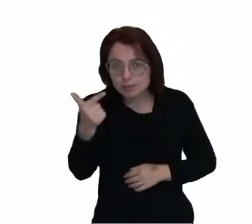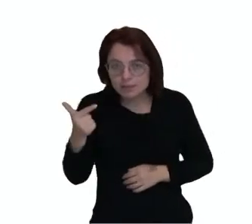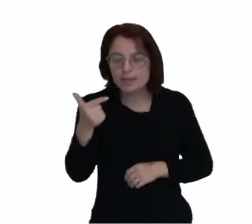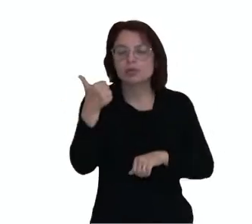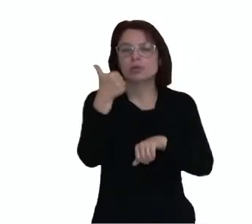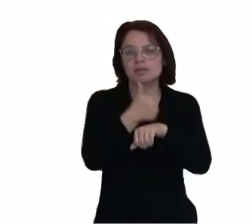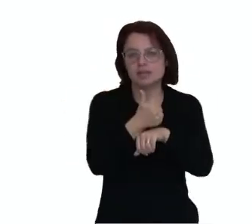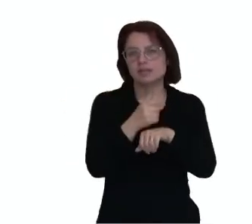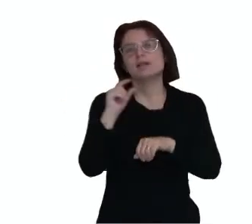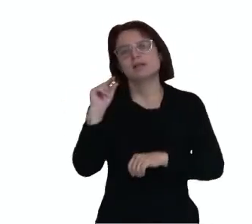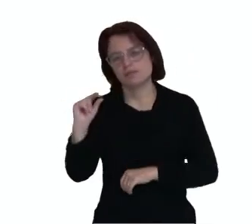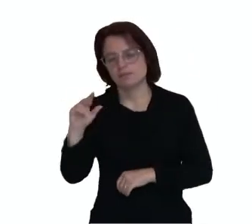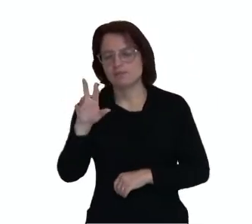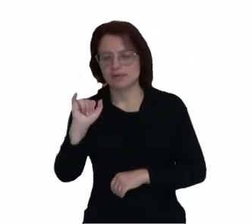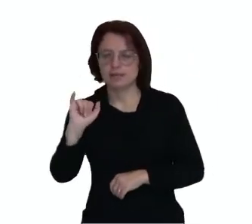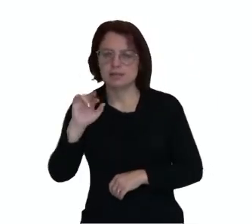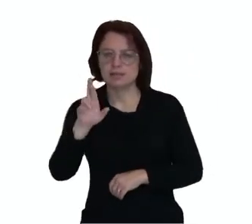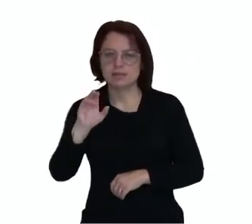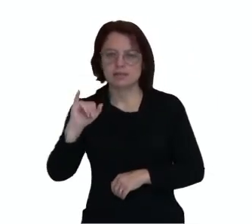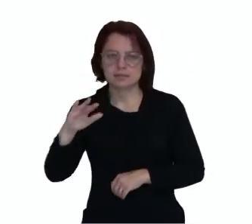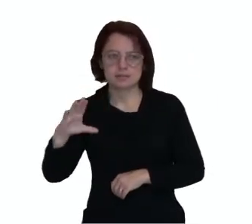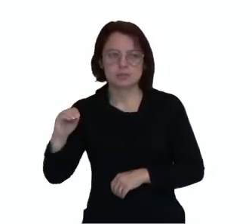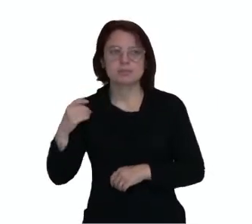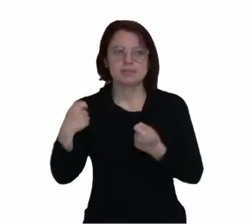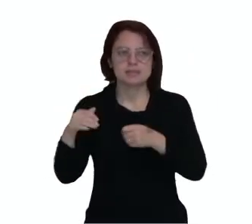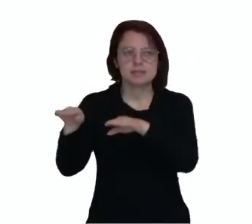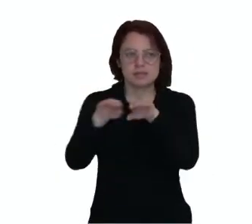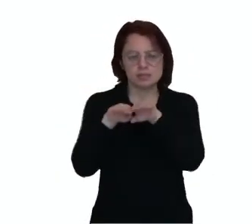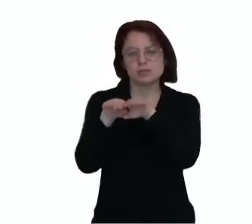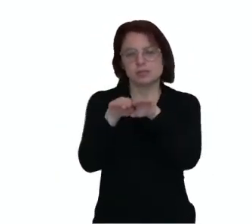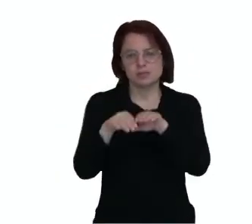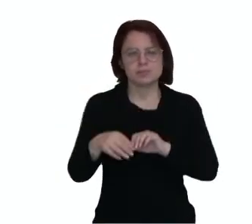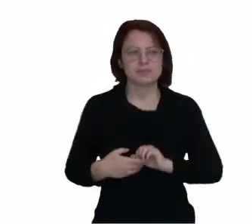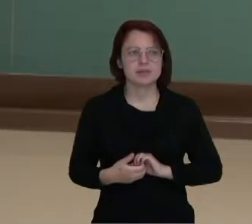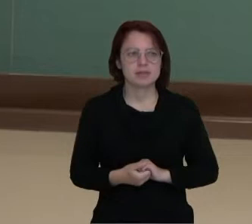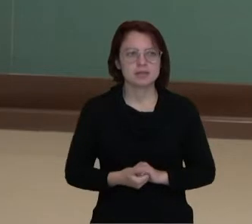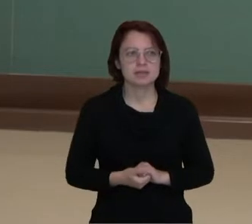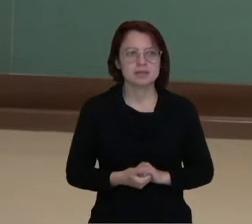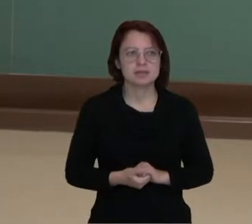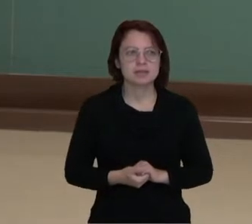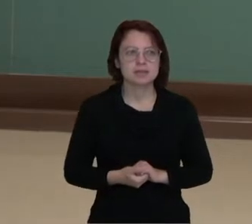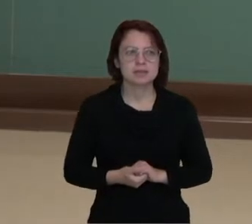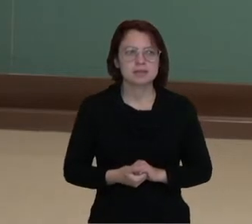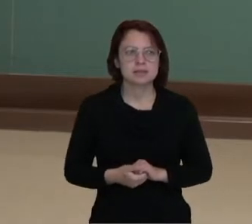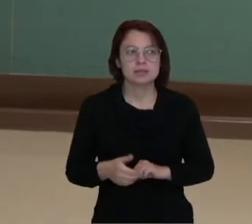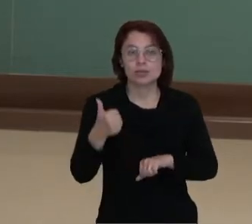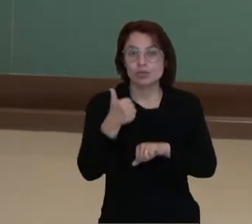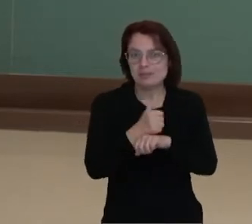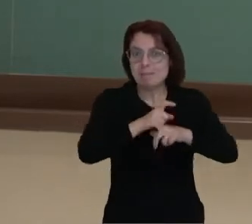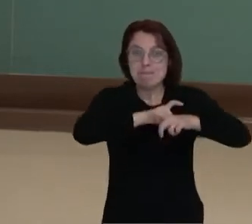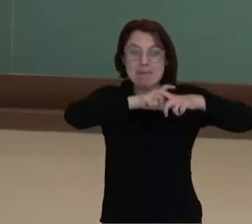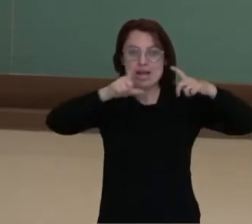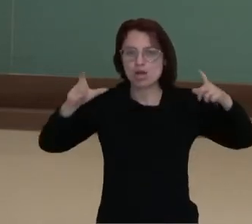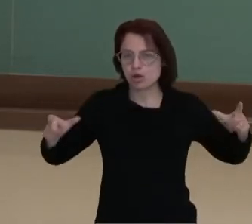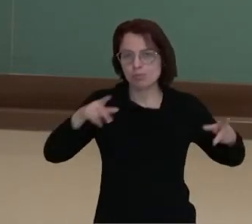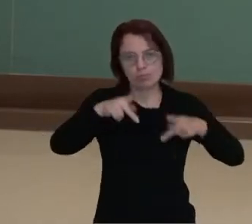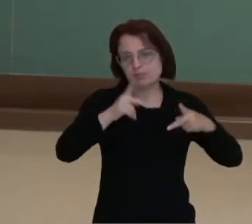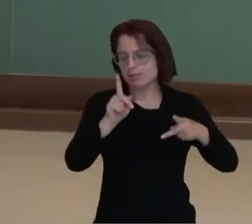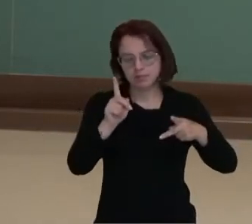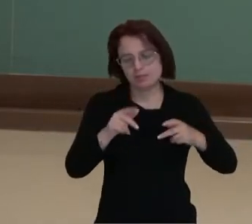Então, ele precisa estar em homozigose, precisa ter do pai e da mãe. Dominante não é aquele que tem maior número na